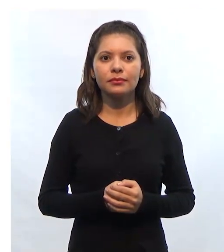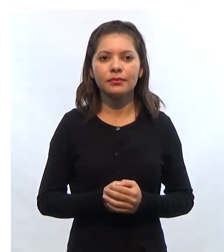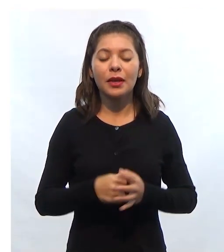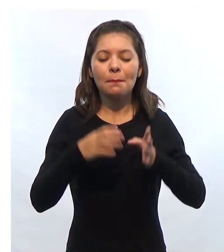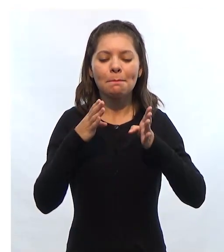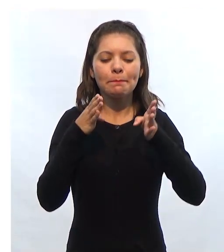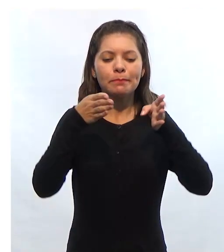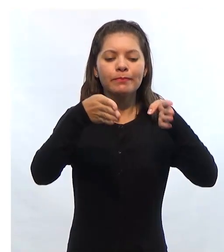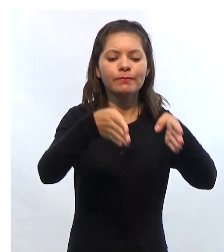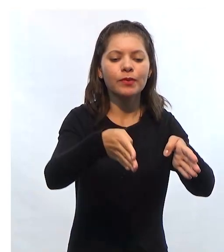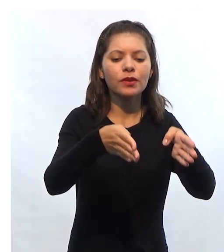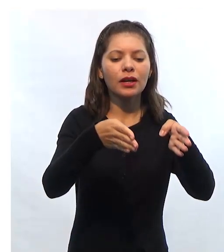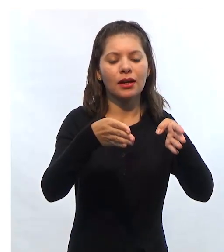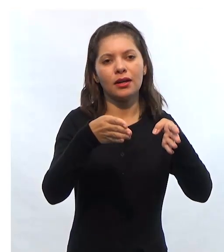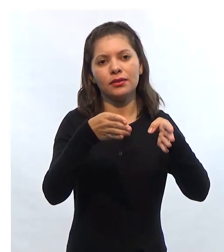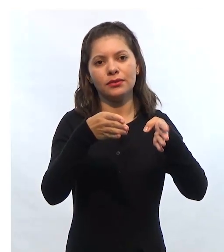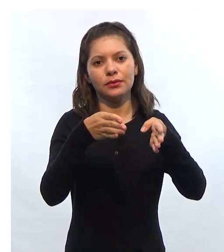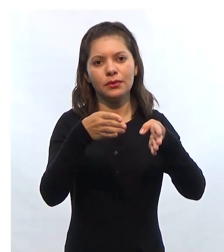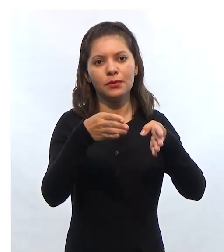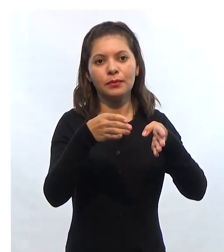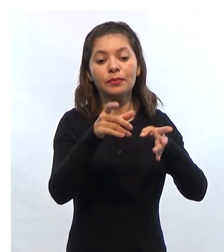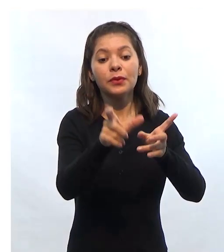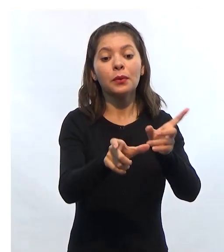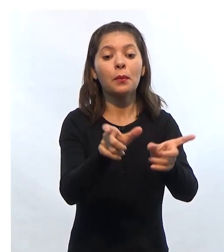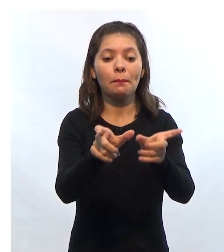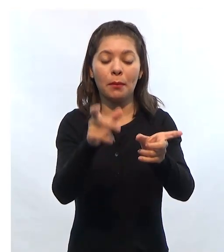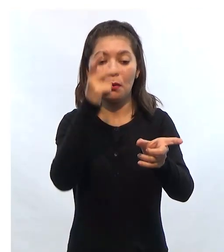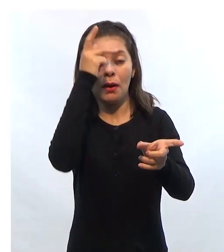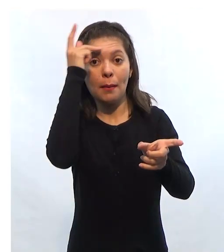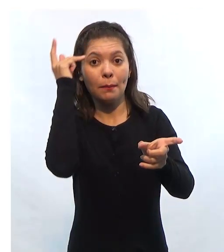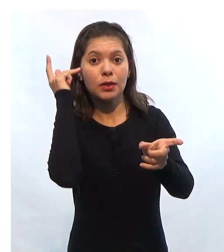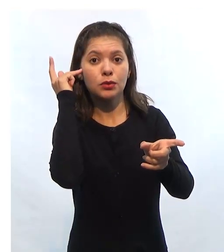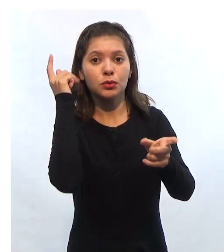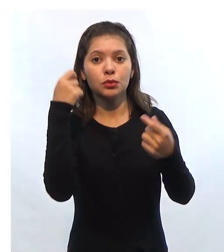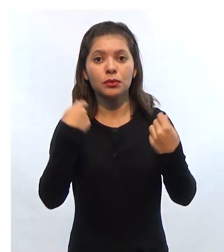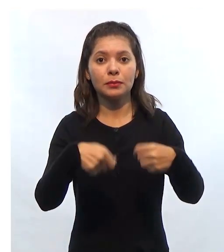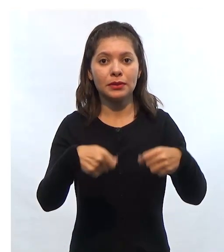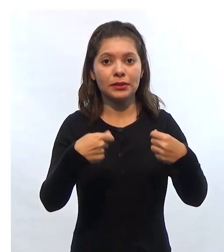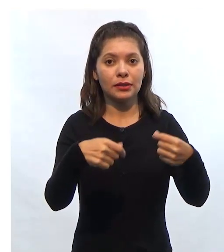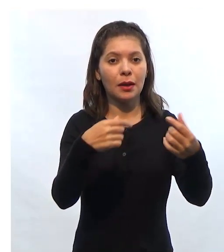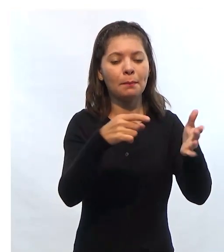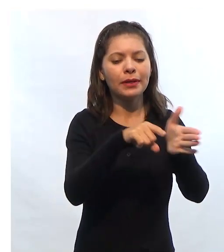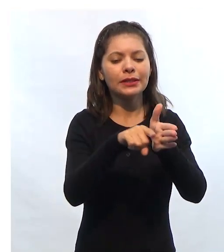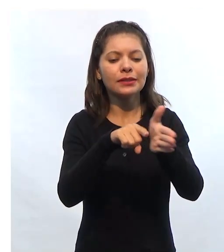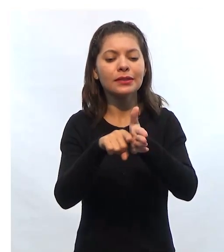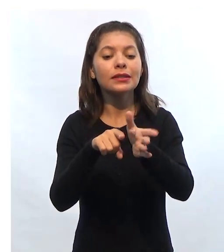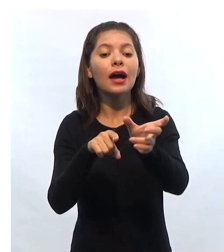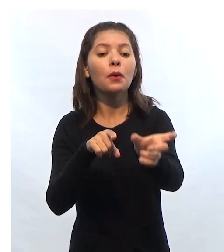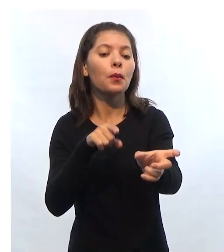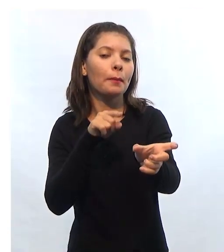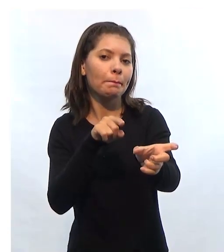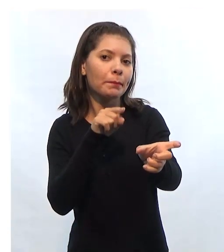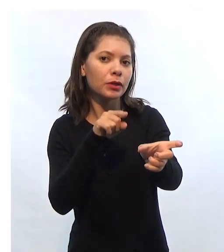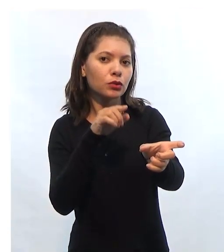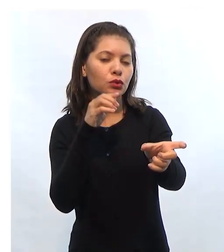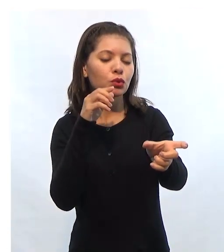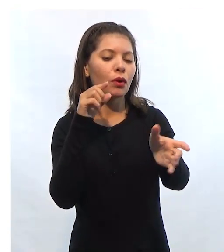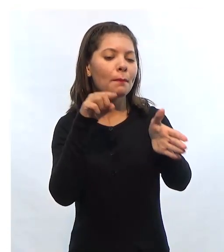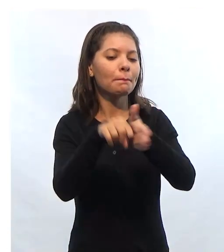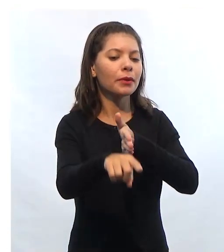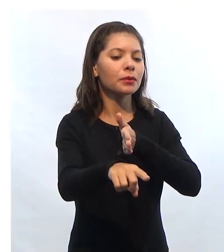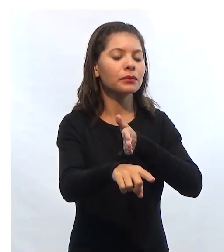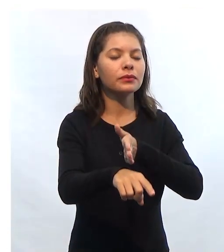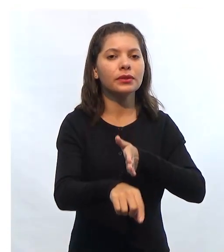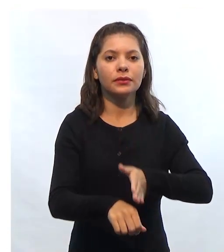ele é mais focado, né, diretamente com o nosso público, né? Então a gente vai pesquisar diretamente o nosso